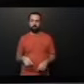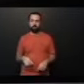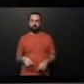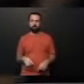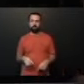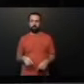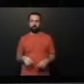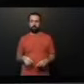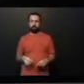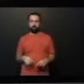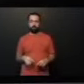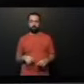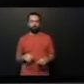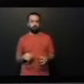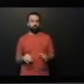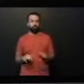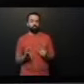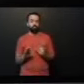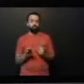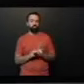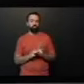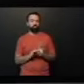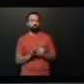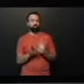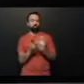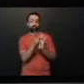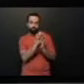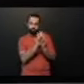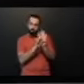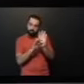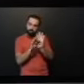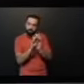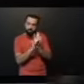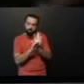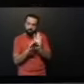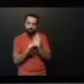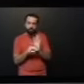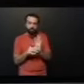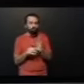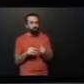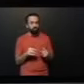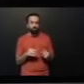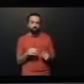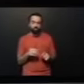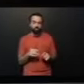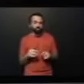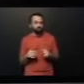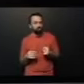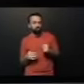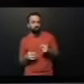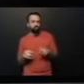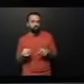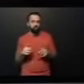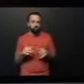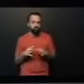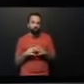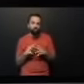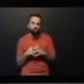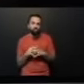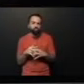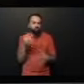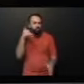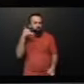unidade 4 um textinho que vocês vão adorar. É uma confusão ao